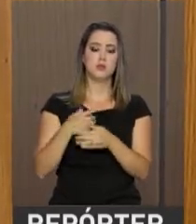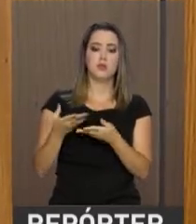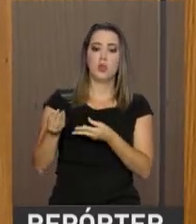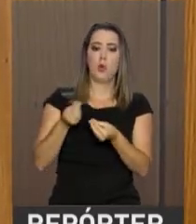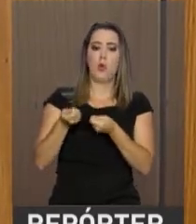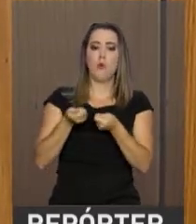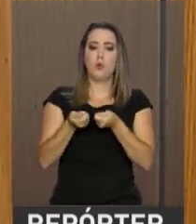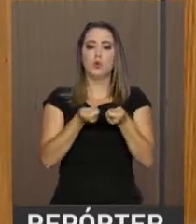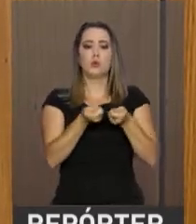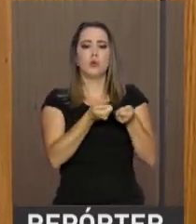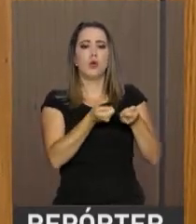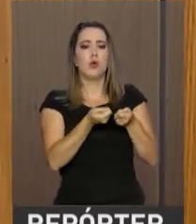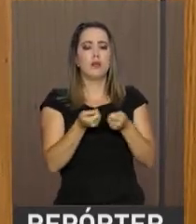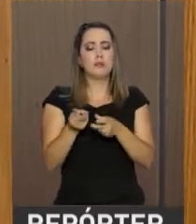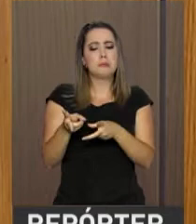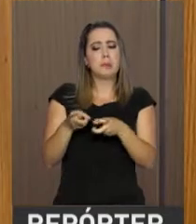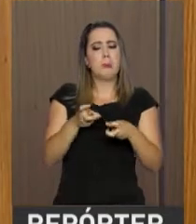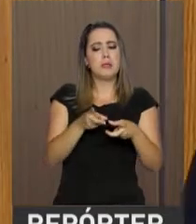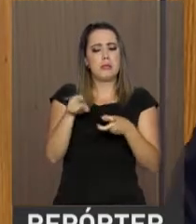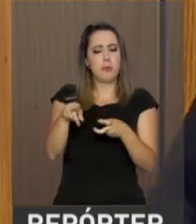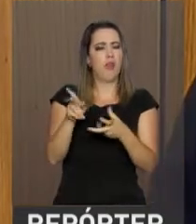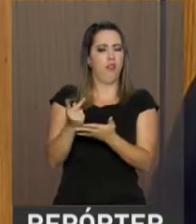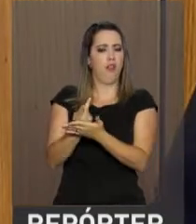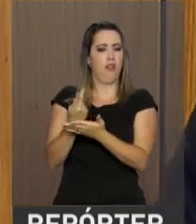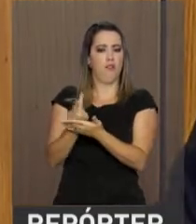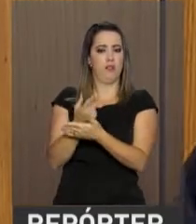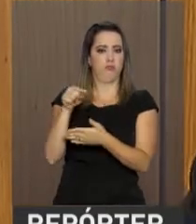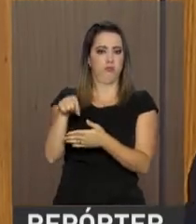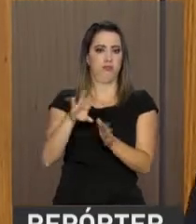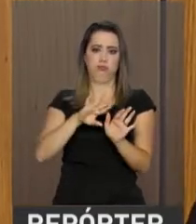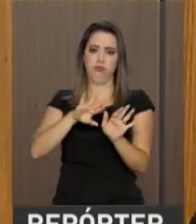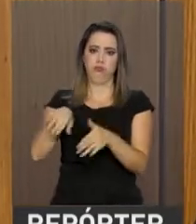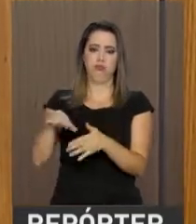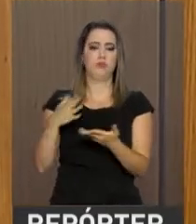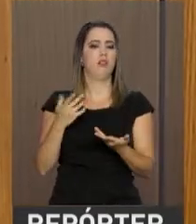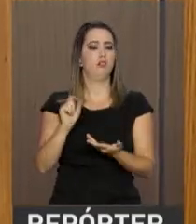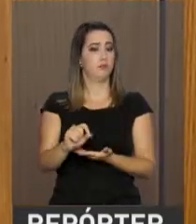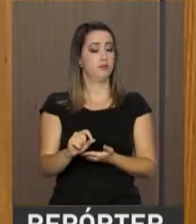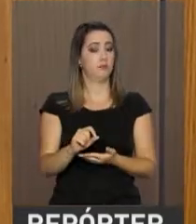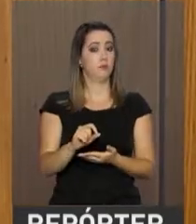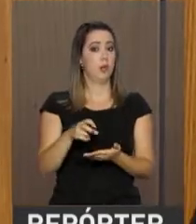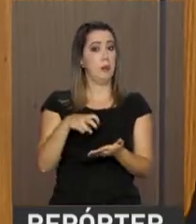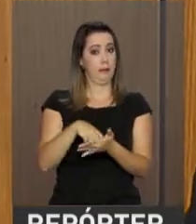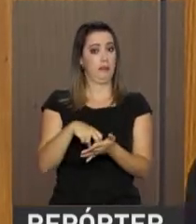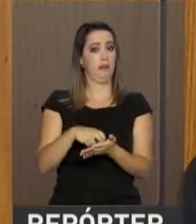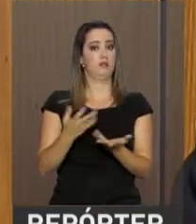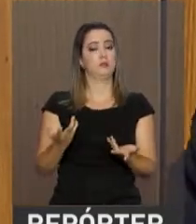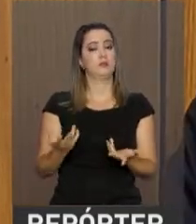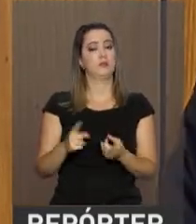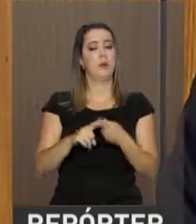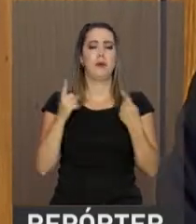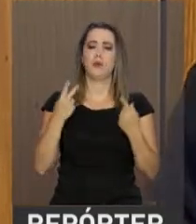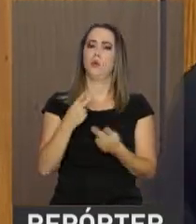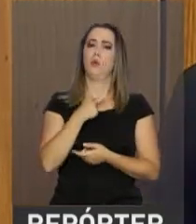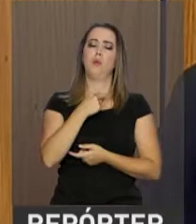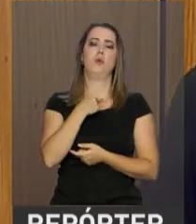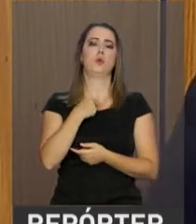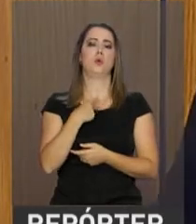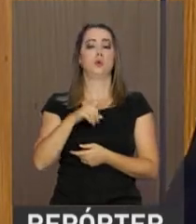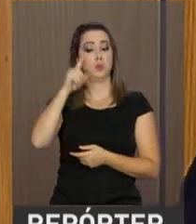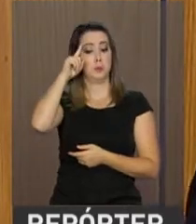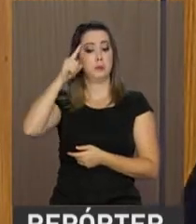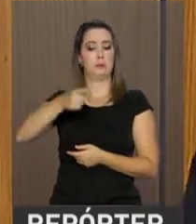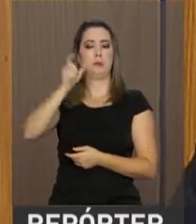que sejam rápidos e eficientes por aqui é você seja punido agora o que não pode é se impor